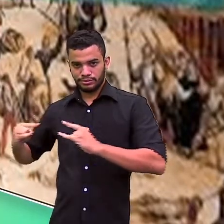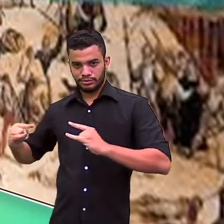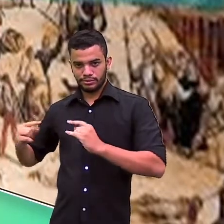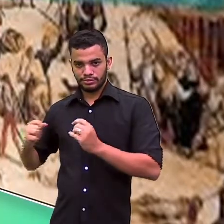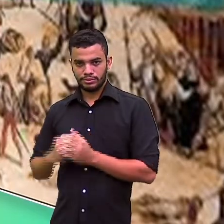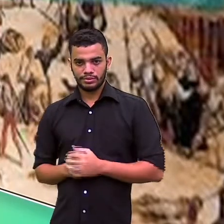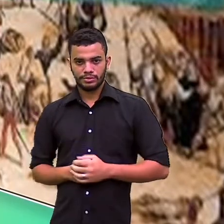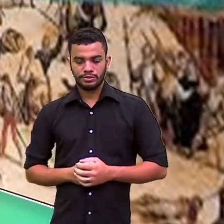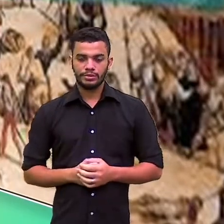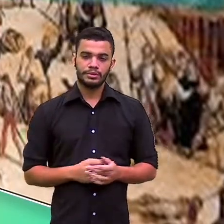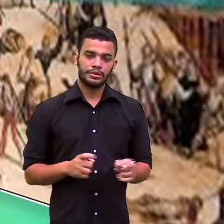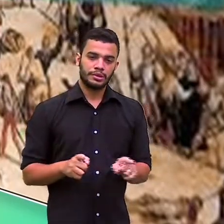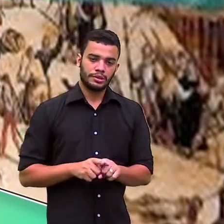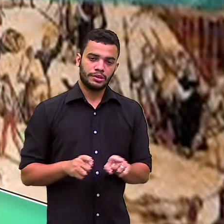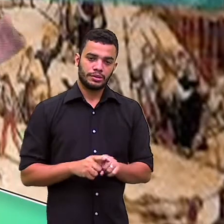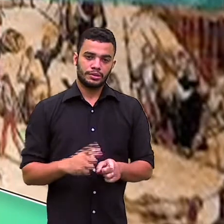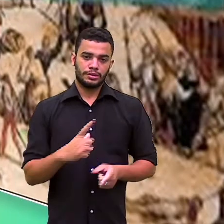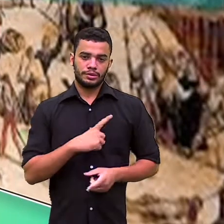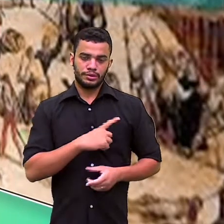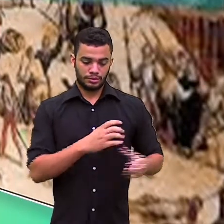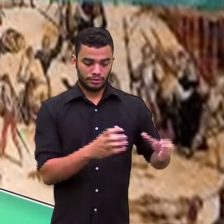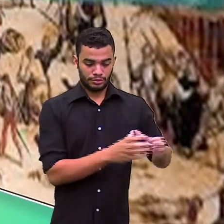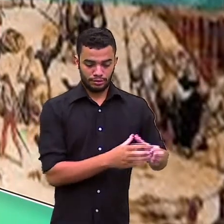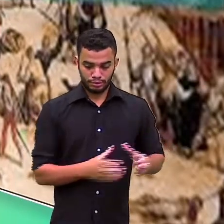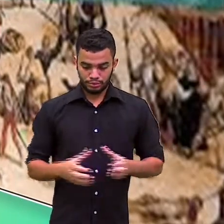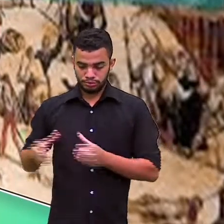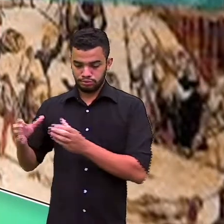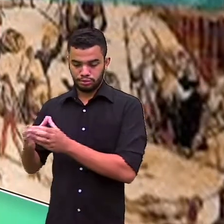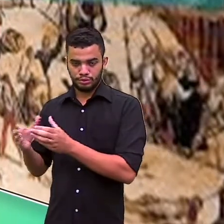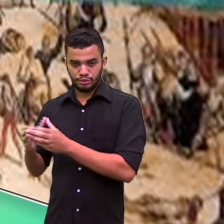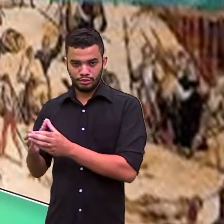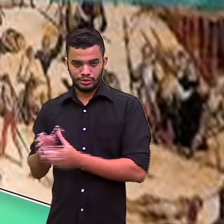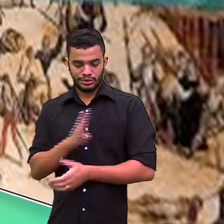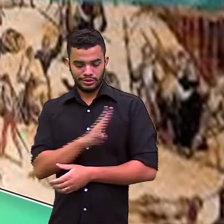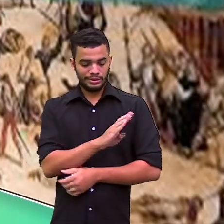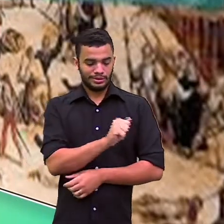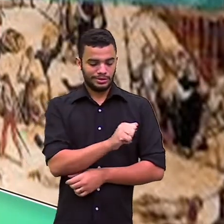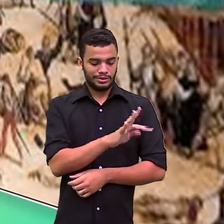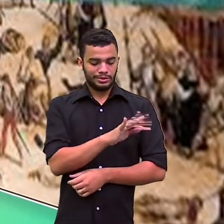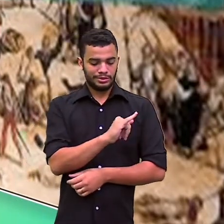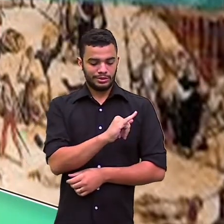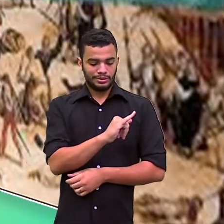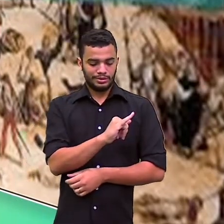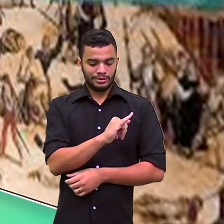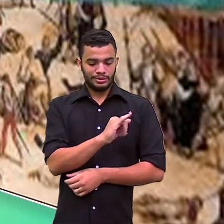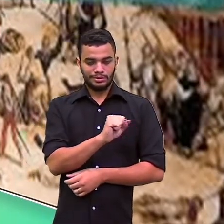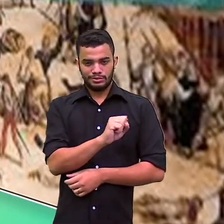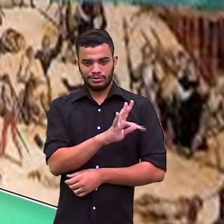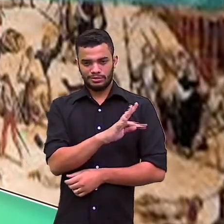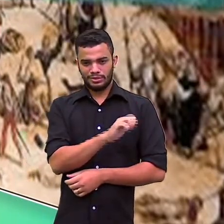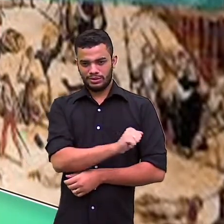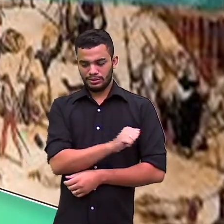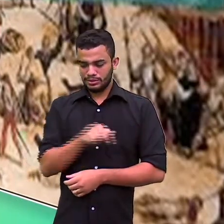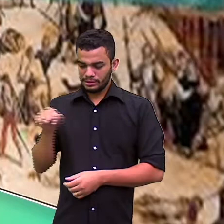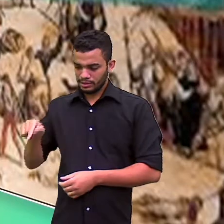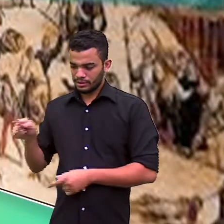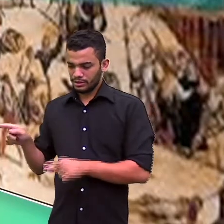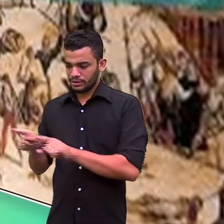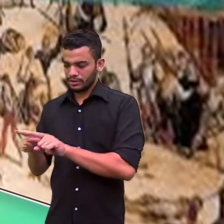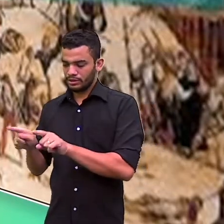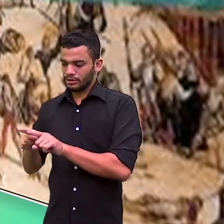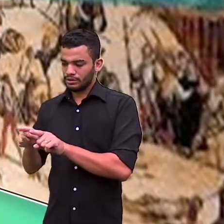Batista Campos e Eduardo Nogueira. Desde 1820, a população